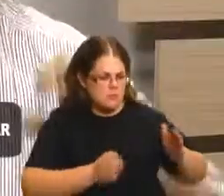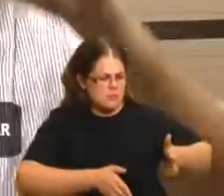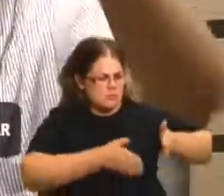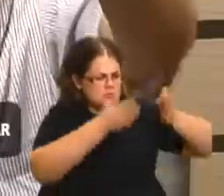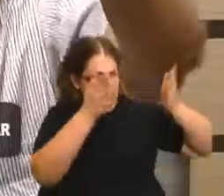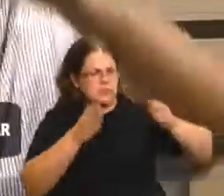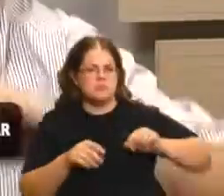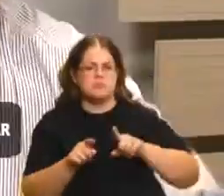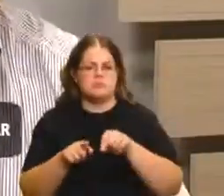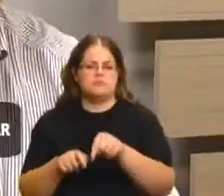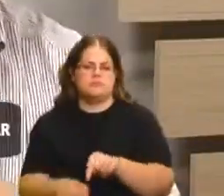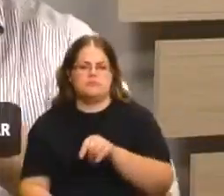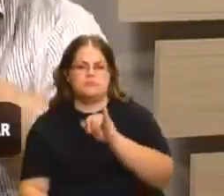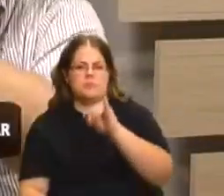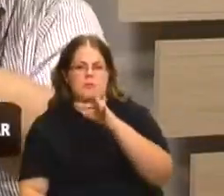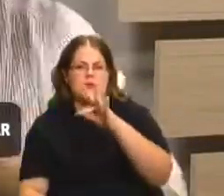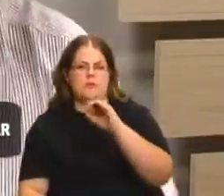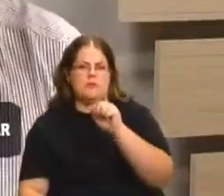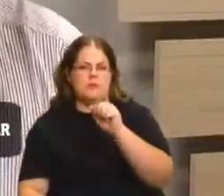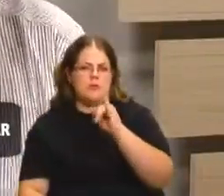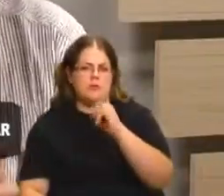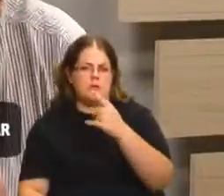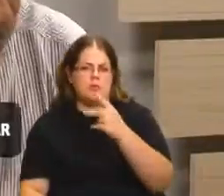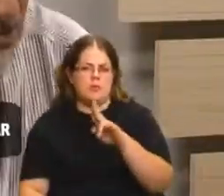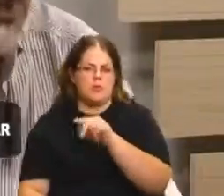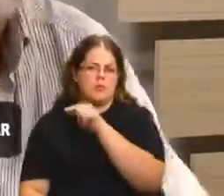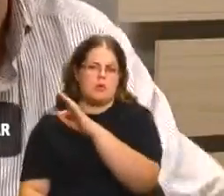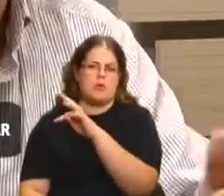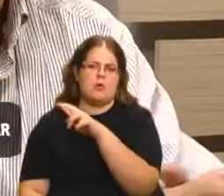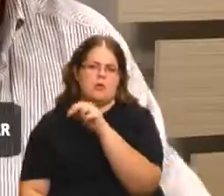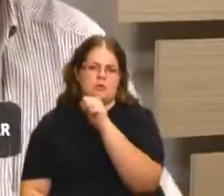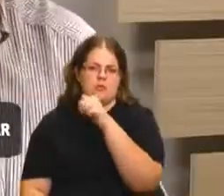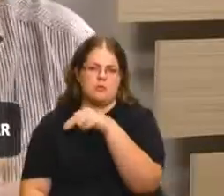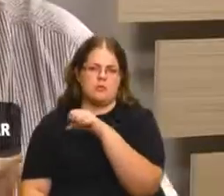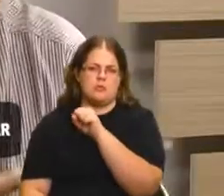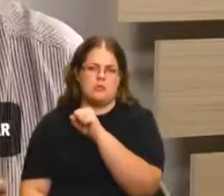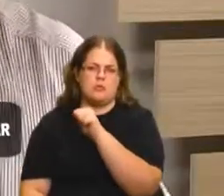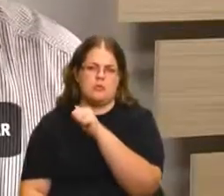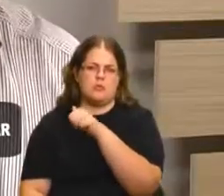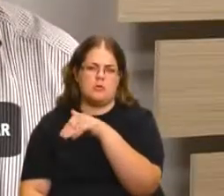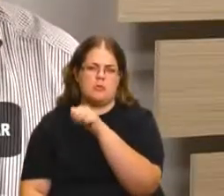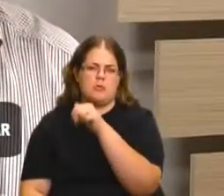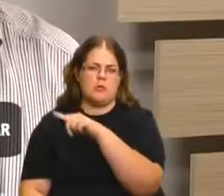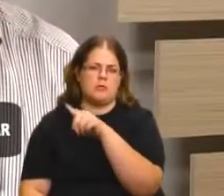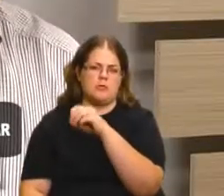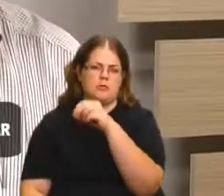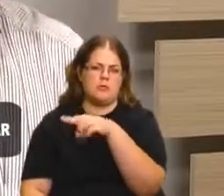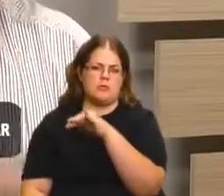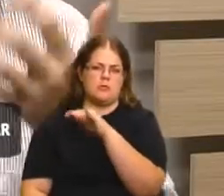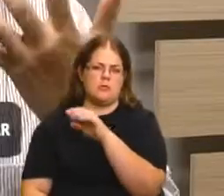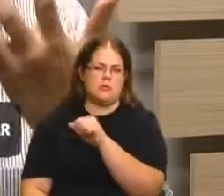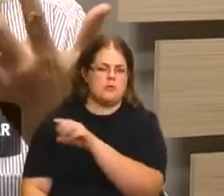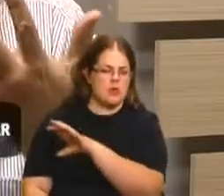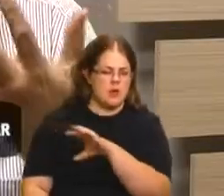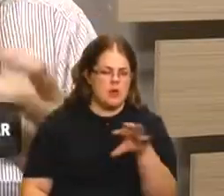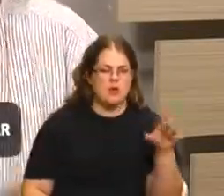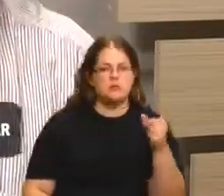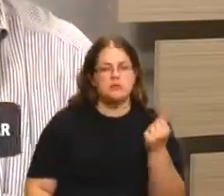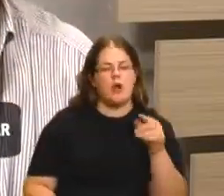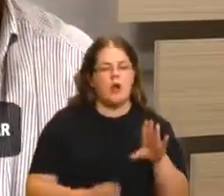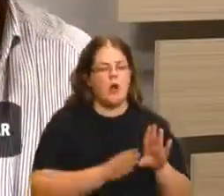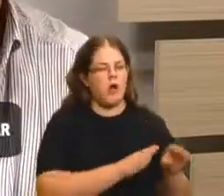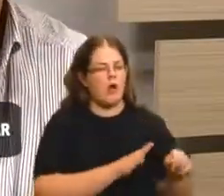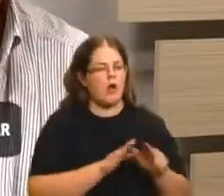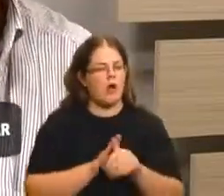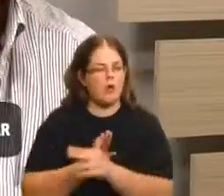ou da Itaipu, ou da Transamazônica, houve um desvio de verba. O que acontecia com essa pessoa? Se alguém não podia dizer